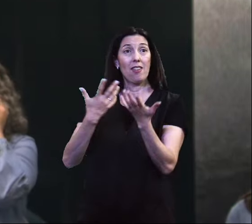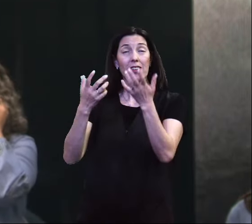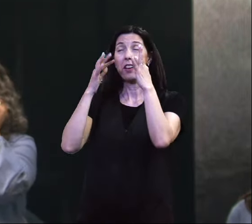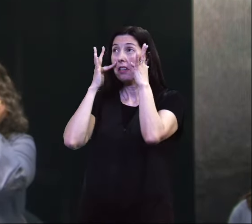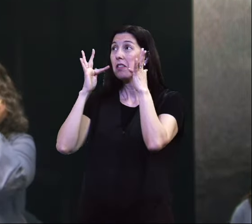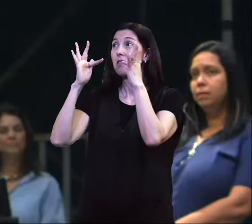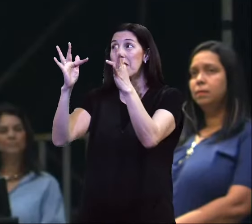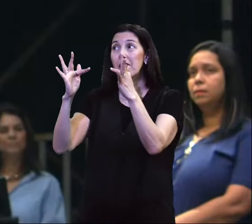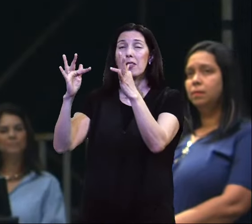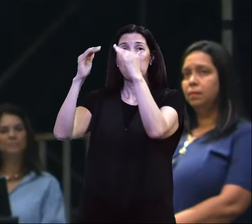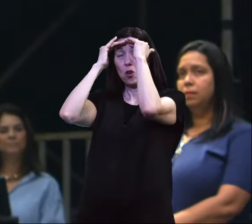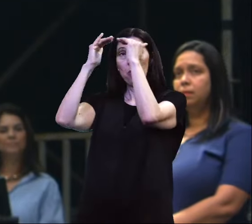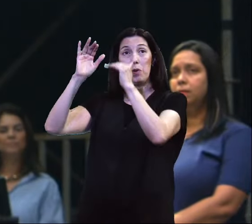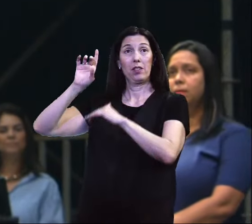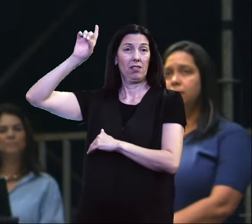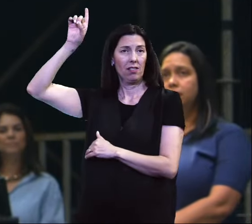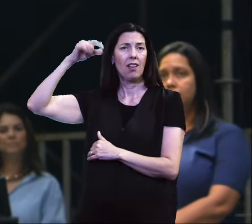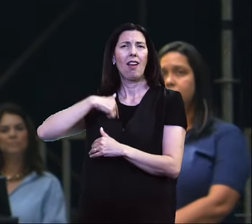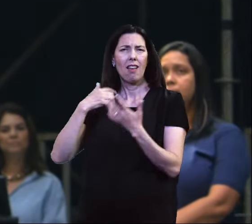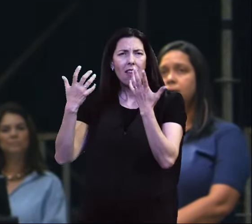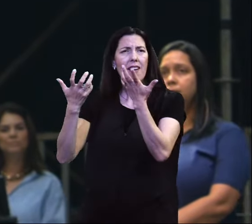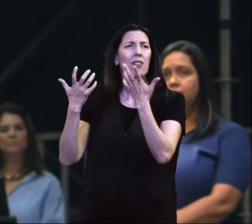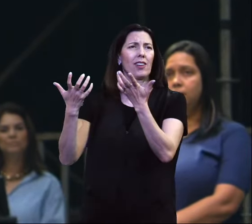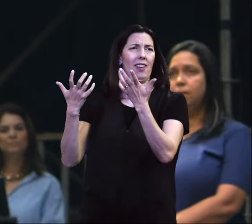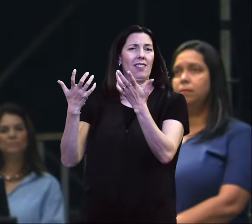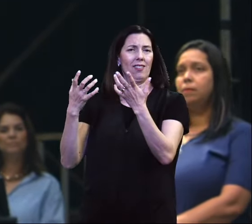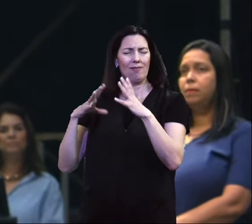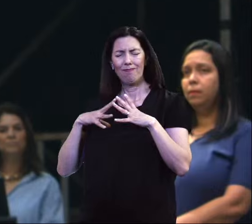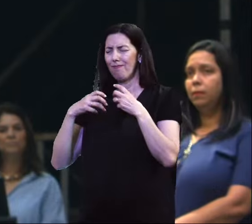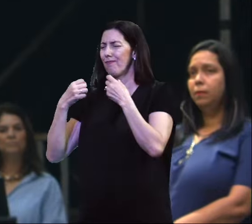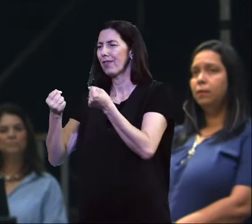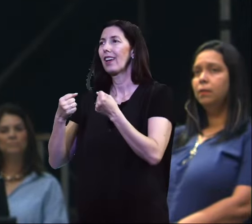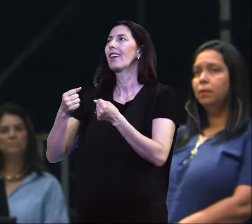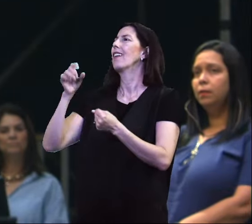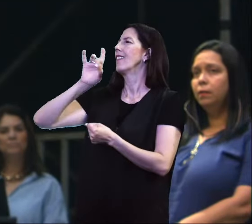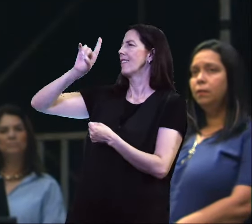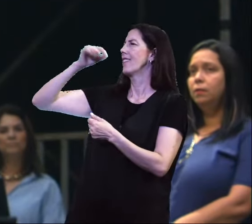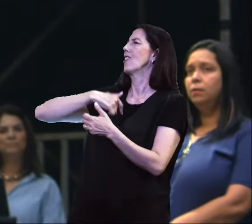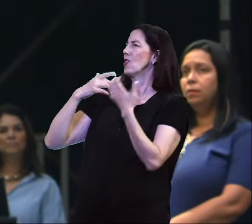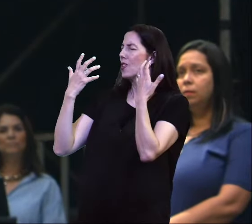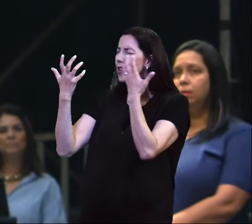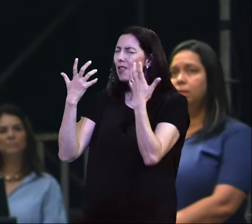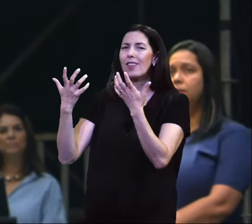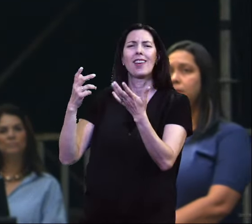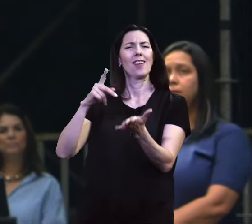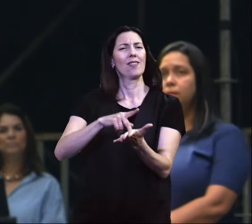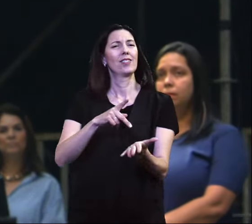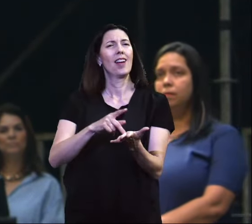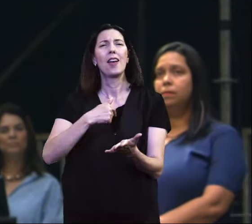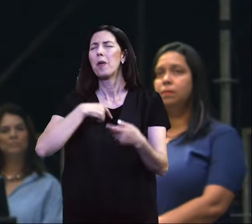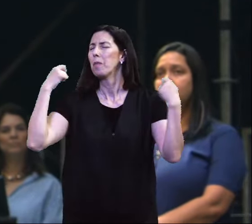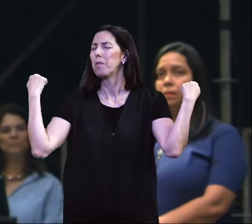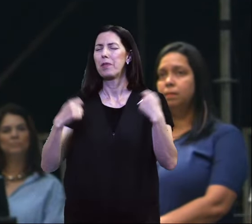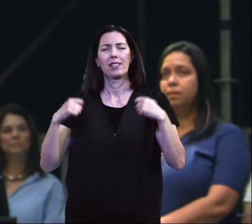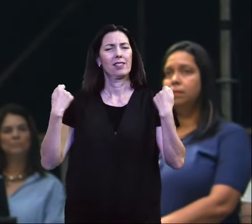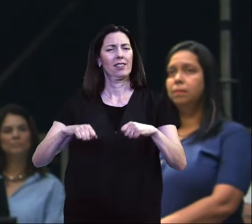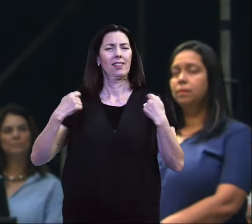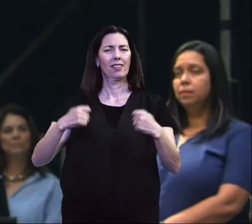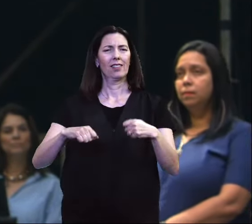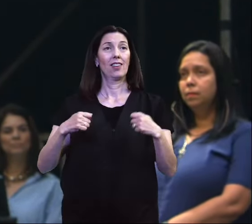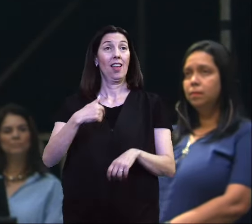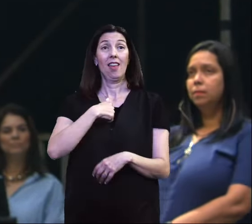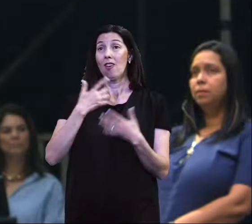fazer a tua obra. Eu quero me dispor. Deus, eu quero, Senhor, eu preciso. Eu não